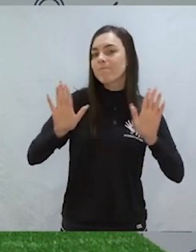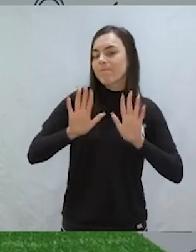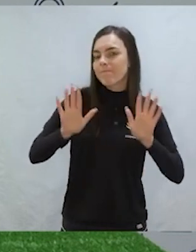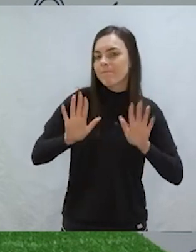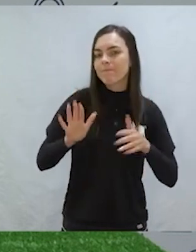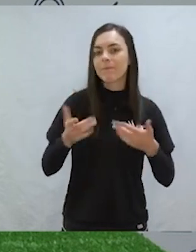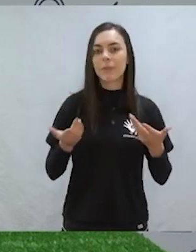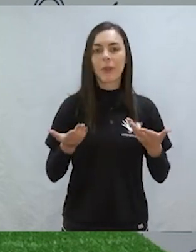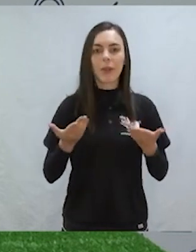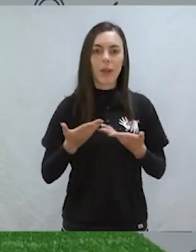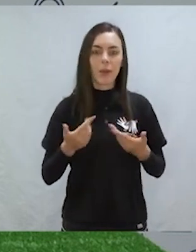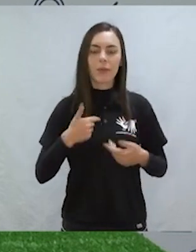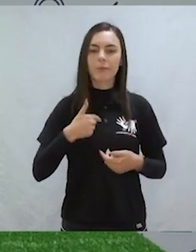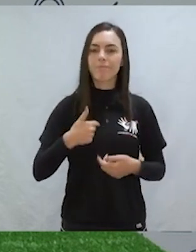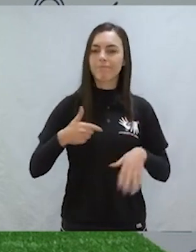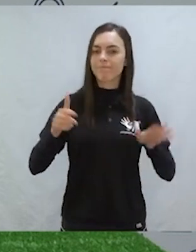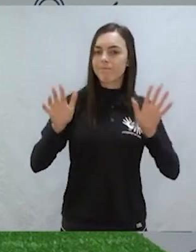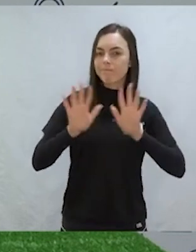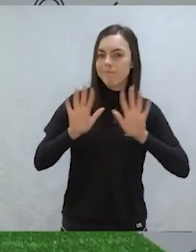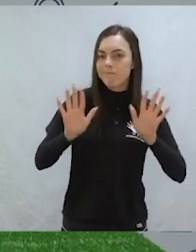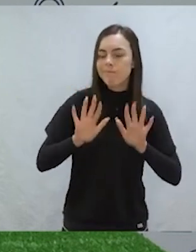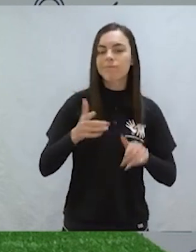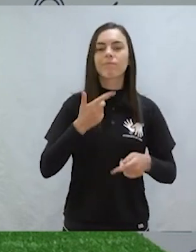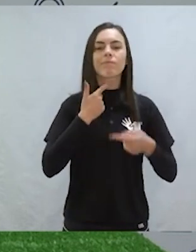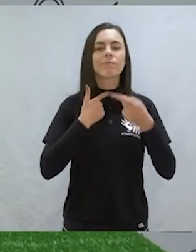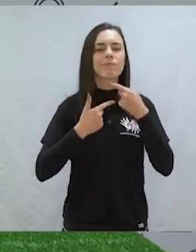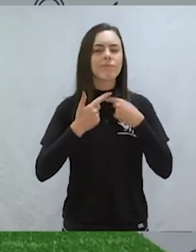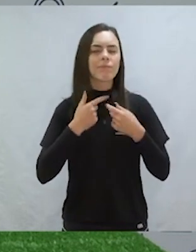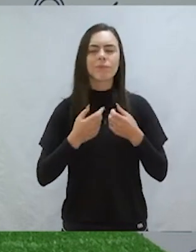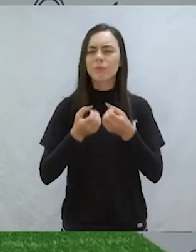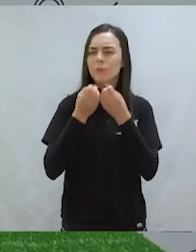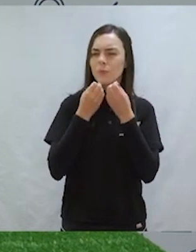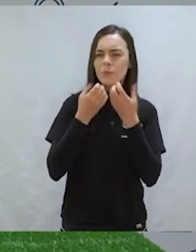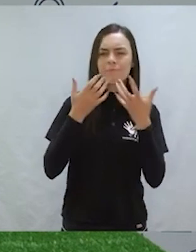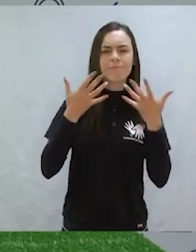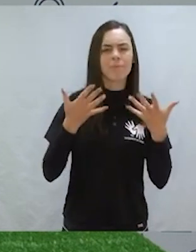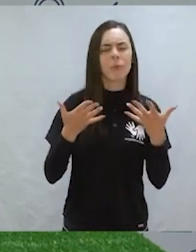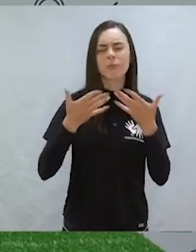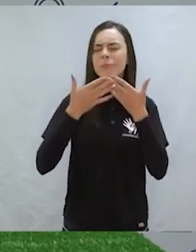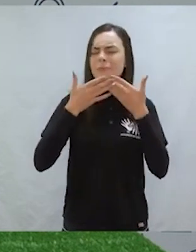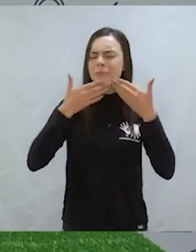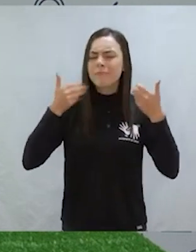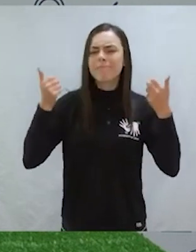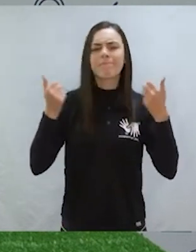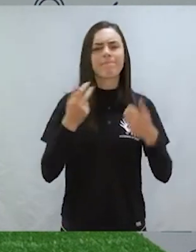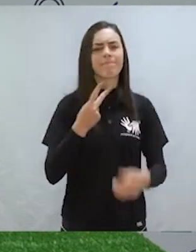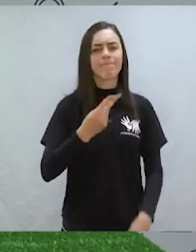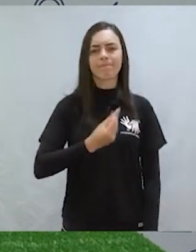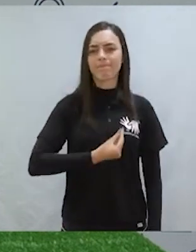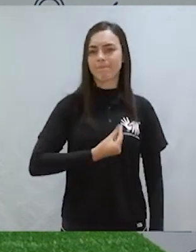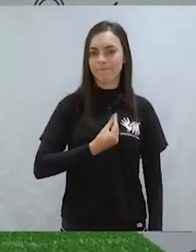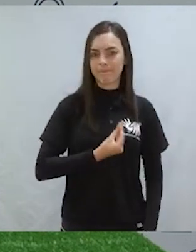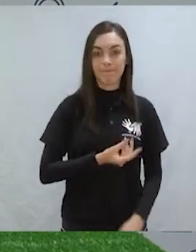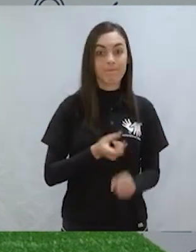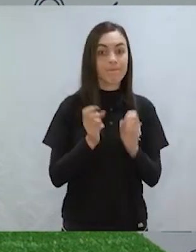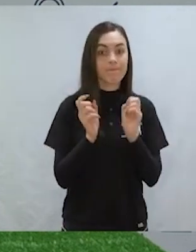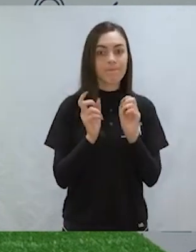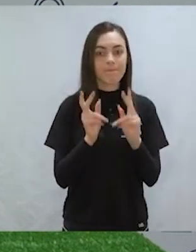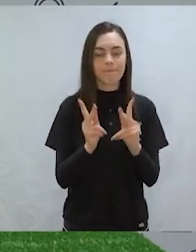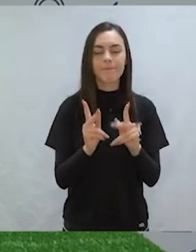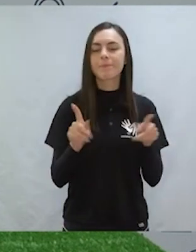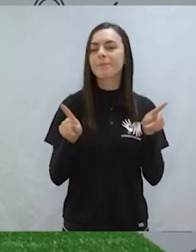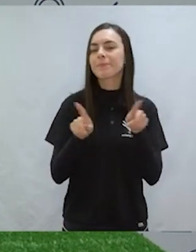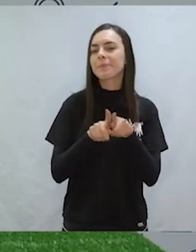despedir. Então eu me despeço aqui de vocês, desejando tudo de bom, tudo de melhor na sua vida,